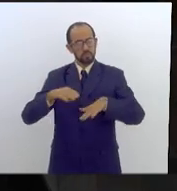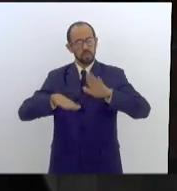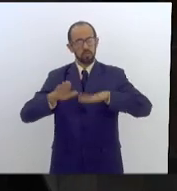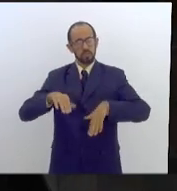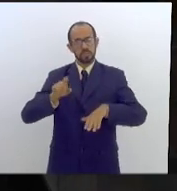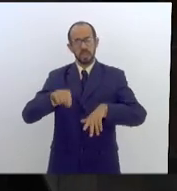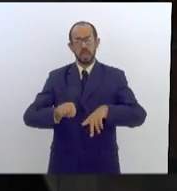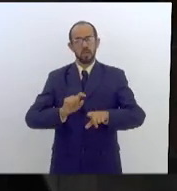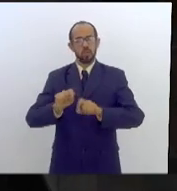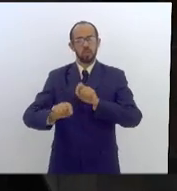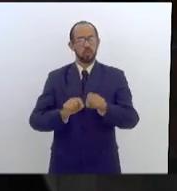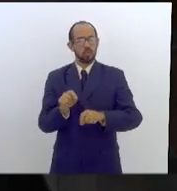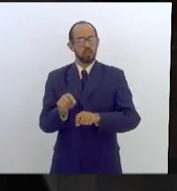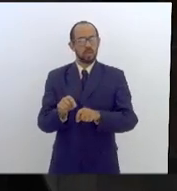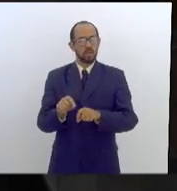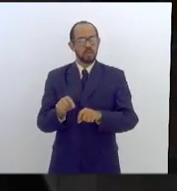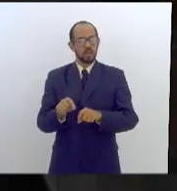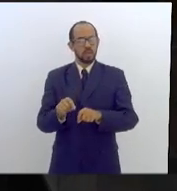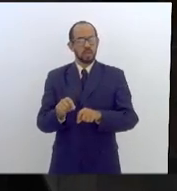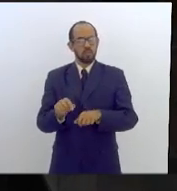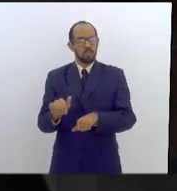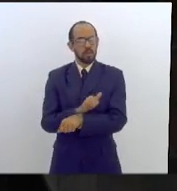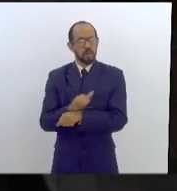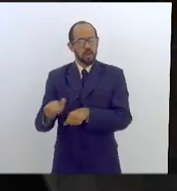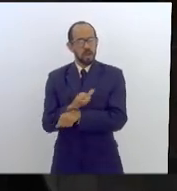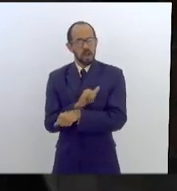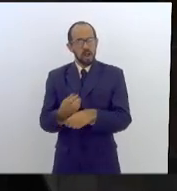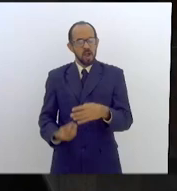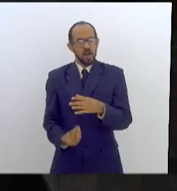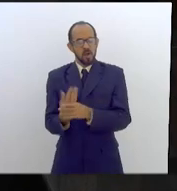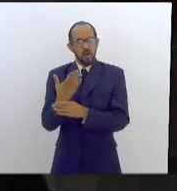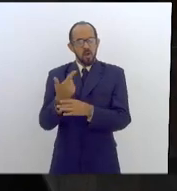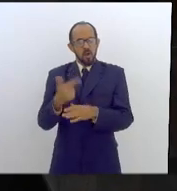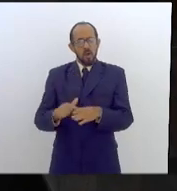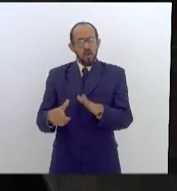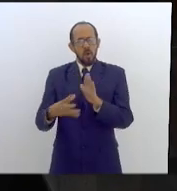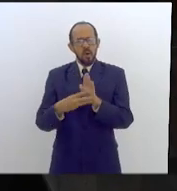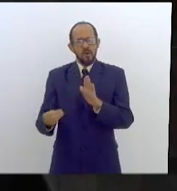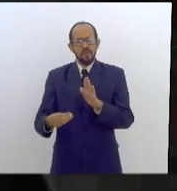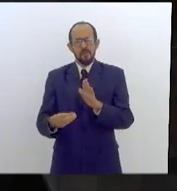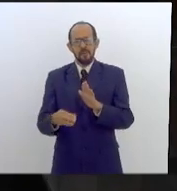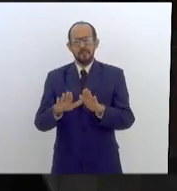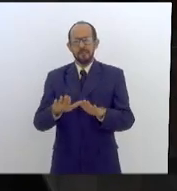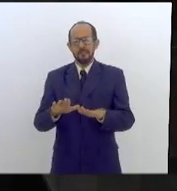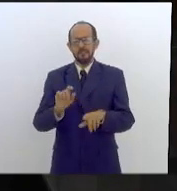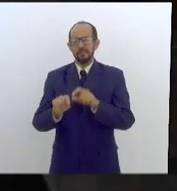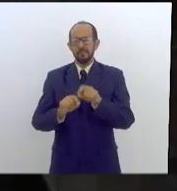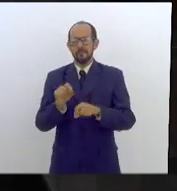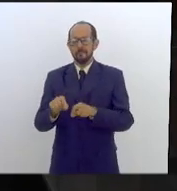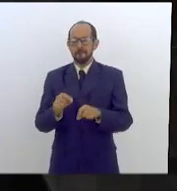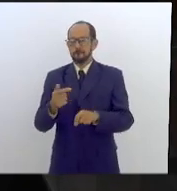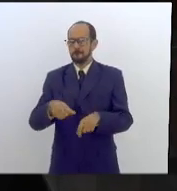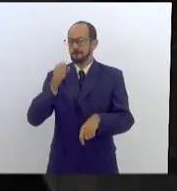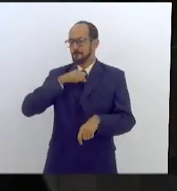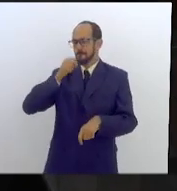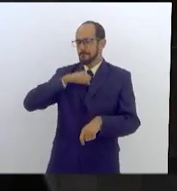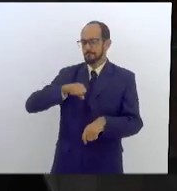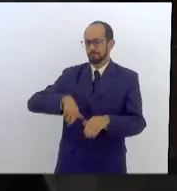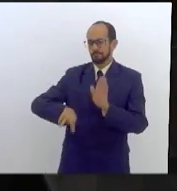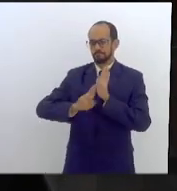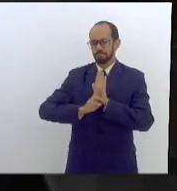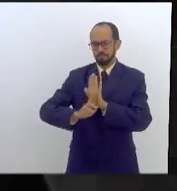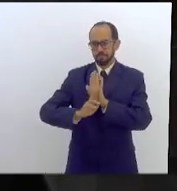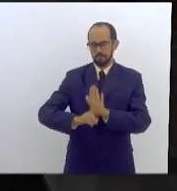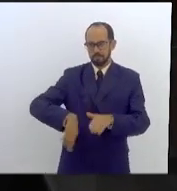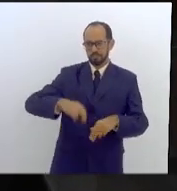de nós reeditarmos com outro formato certo com outro design organizativo Mas aquela aquelas antigas representações do Ministério da Educação você